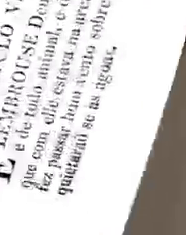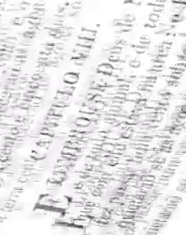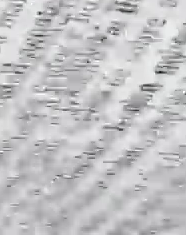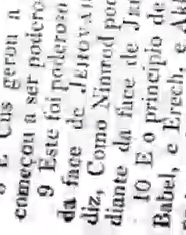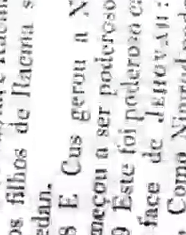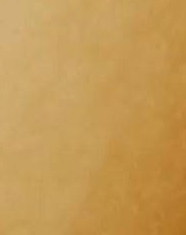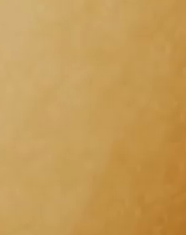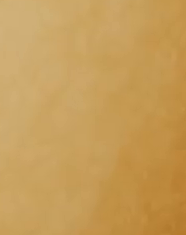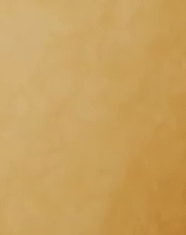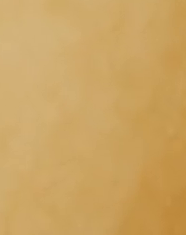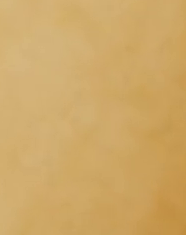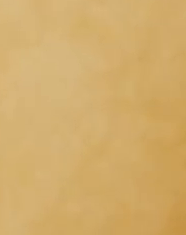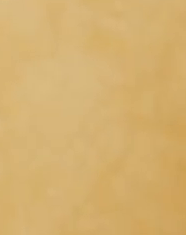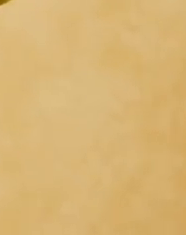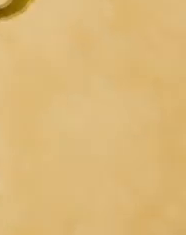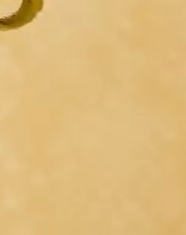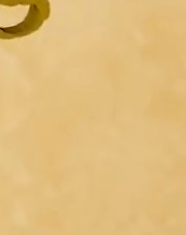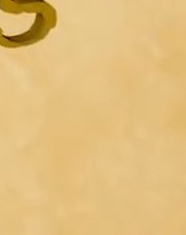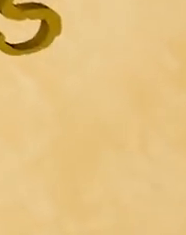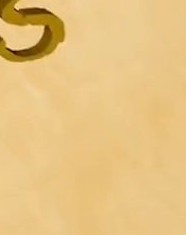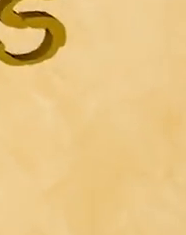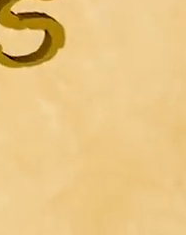TV Web Manaim apresenta